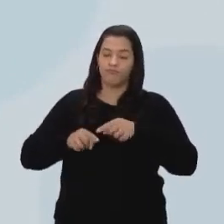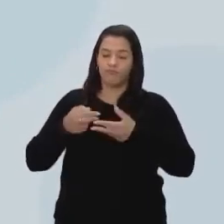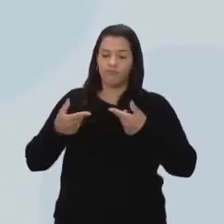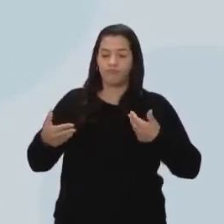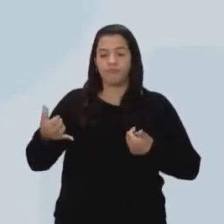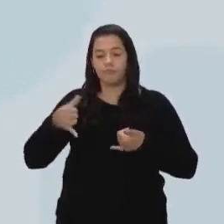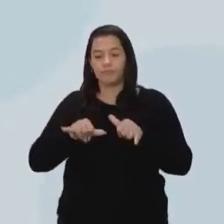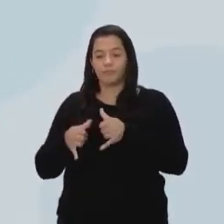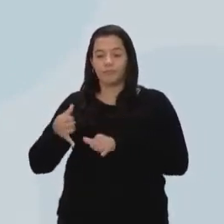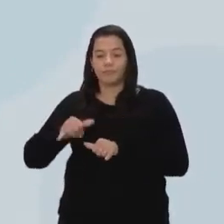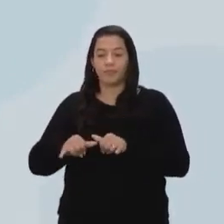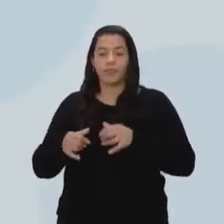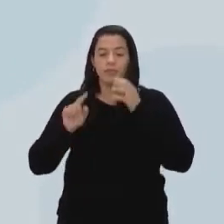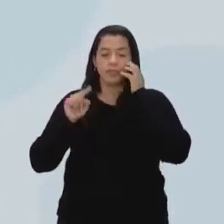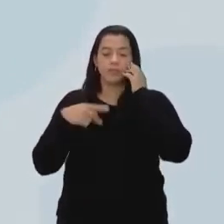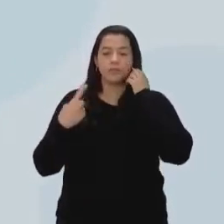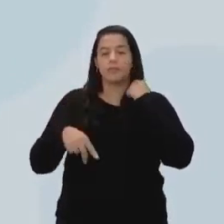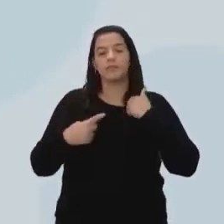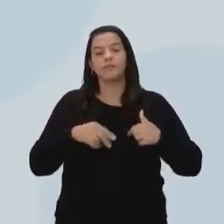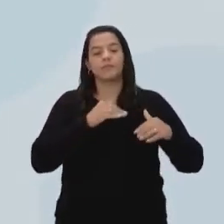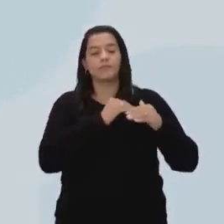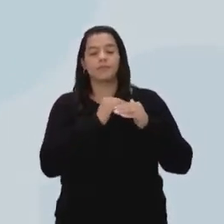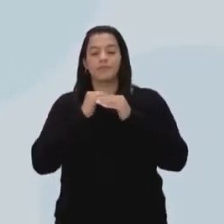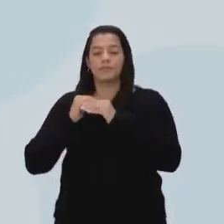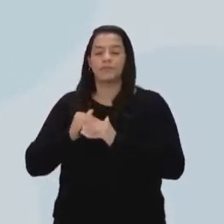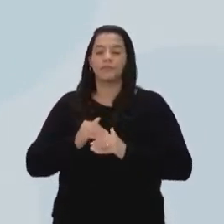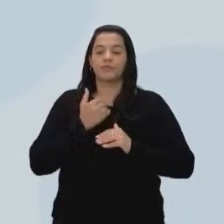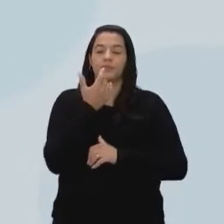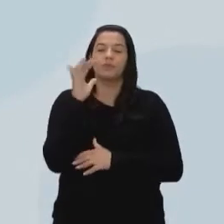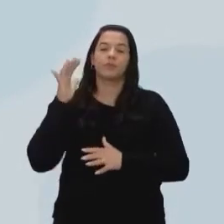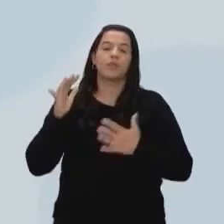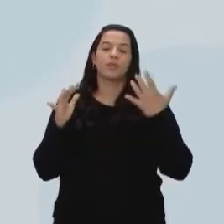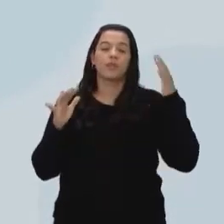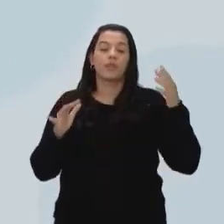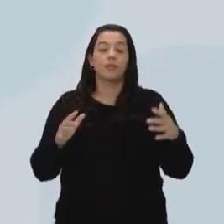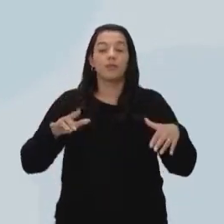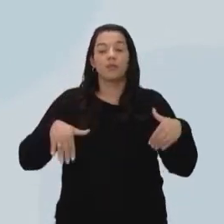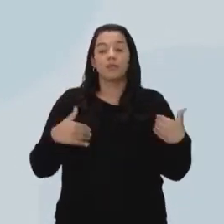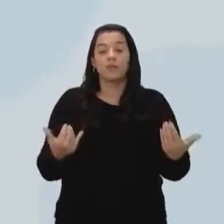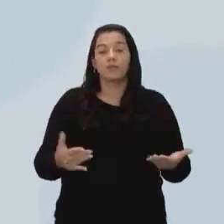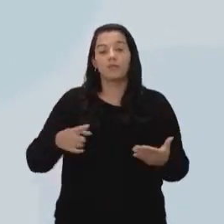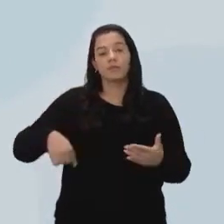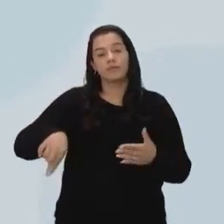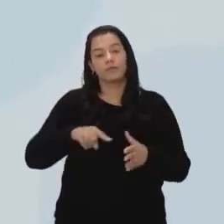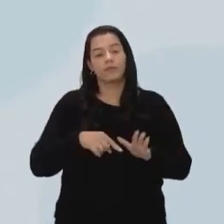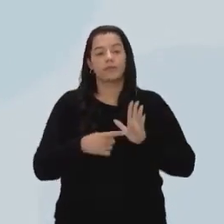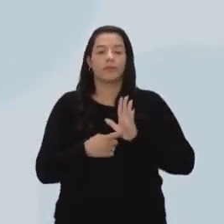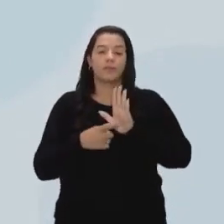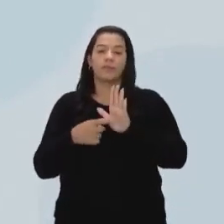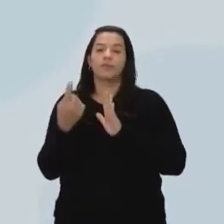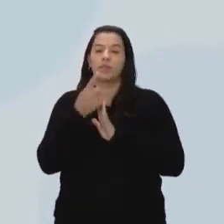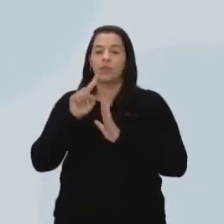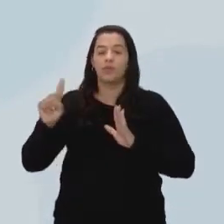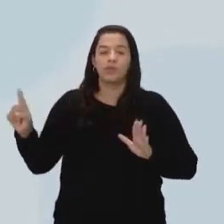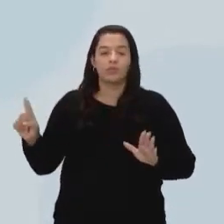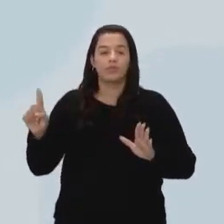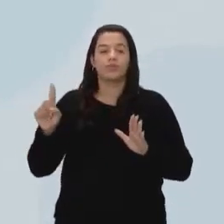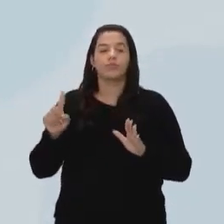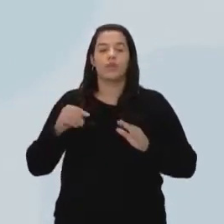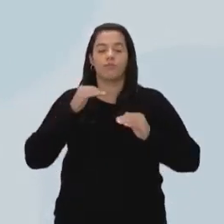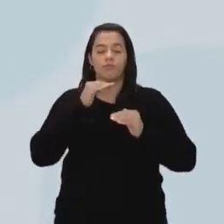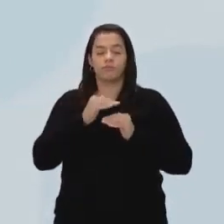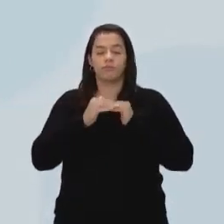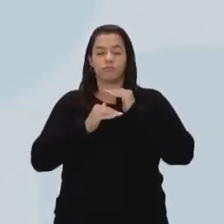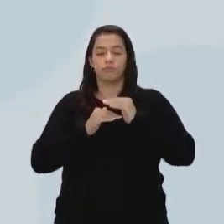estar estável, considerado estável na natureza, quando ele apresenta na sua última camada